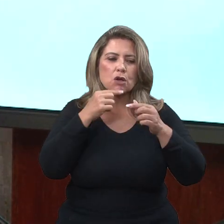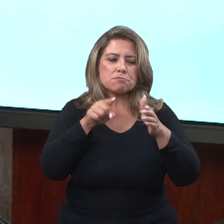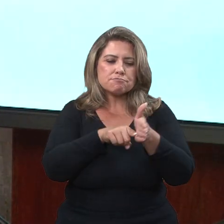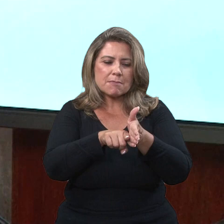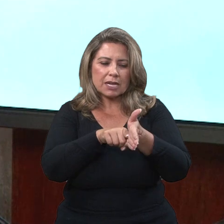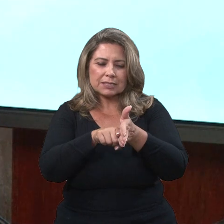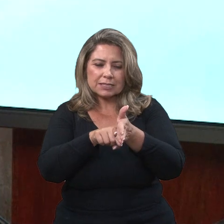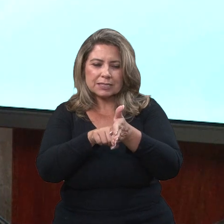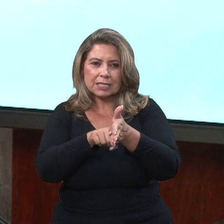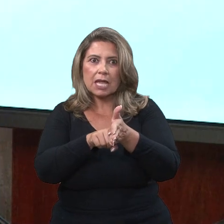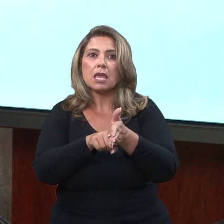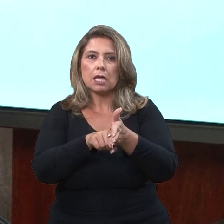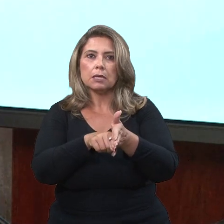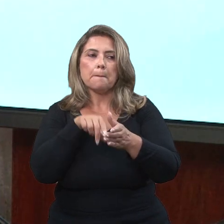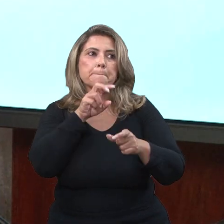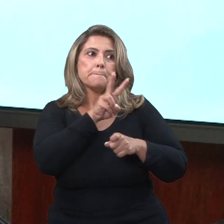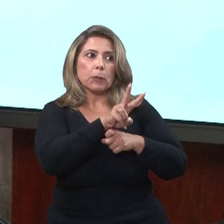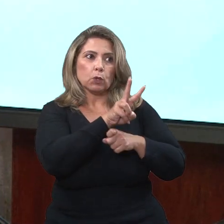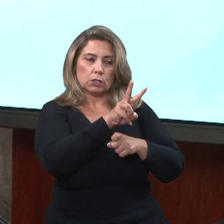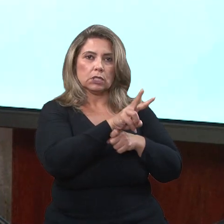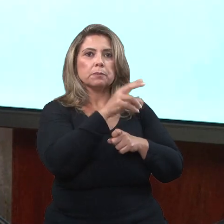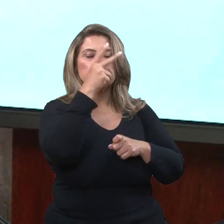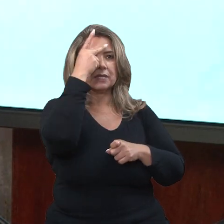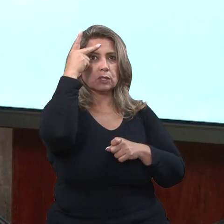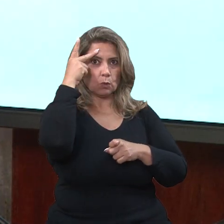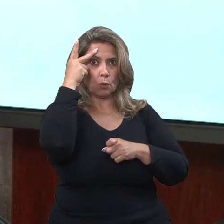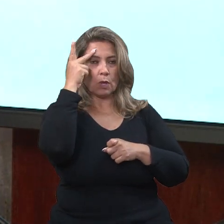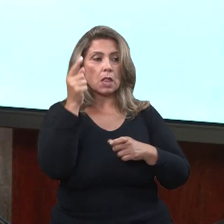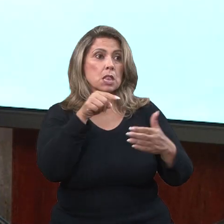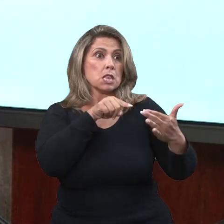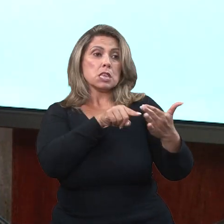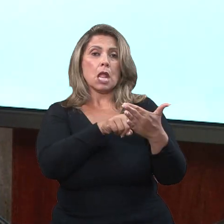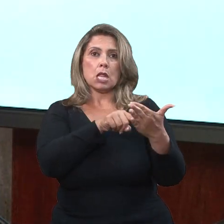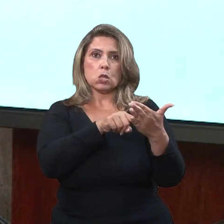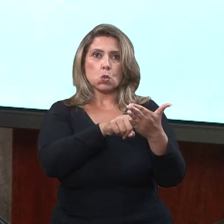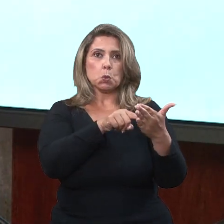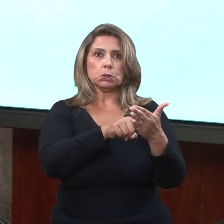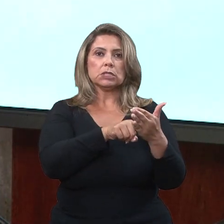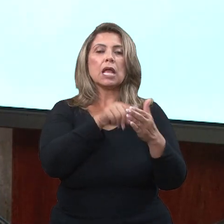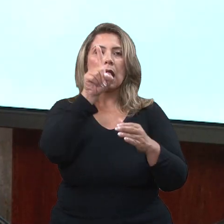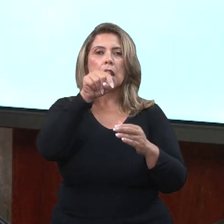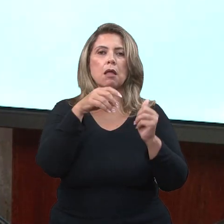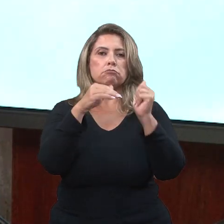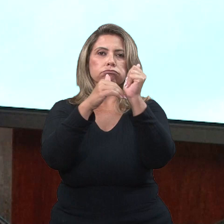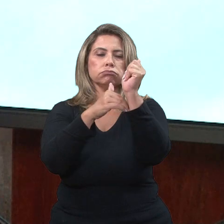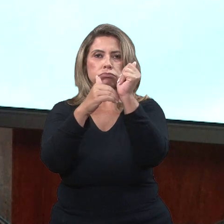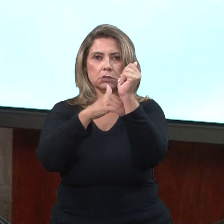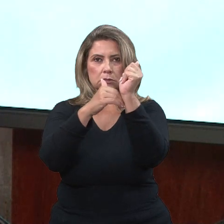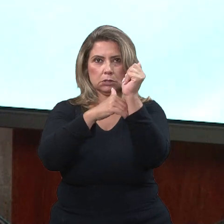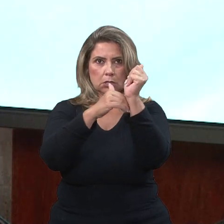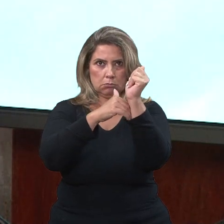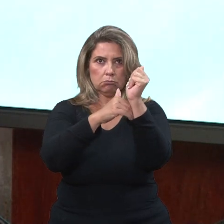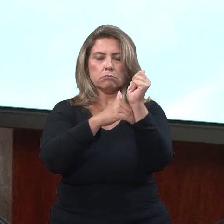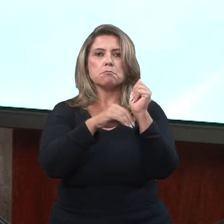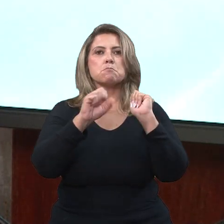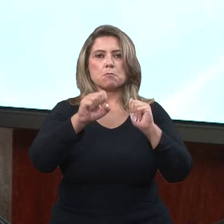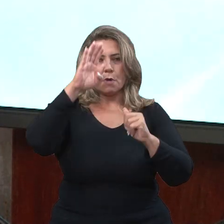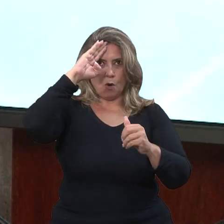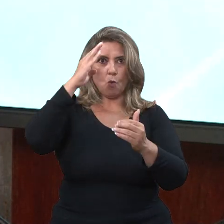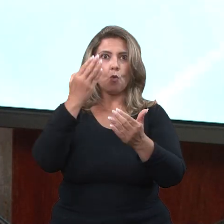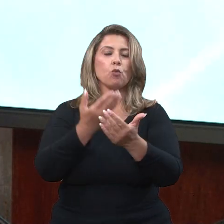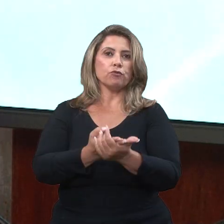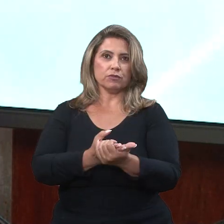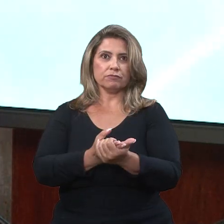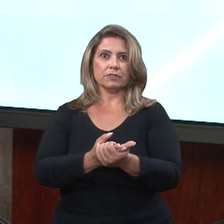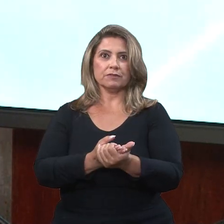proteger a identidade dos denunciantes. Então, é uma coisa que a gente reforça para a nossa comunidade, pode confiar, porque a gente